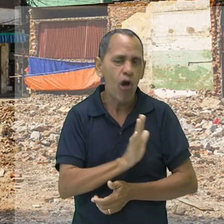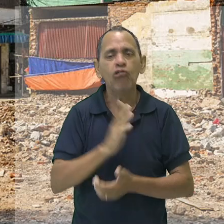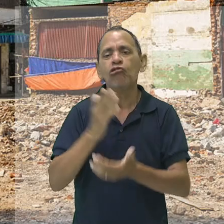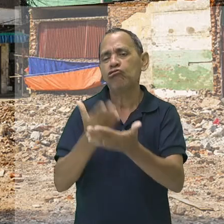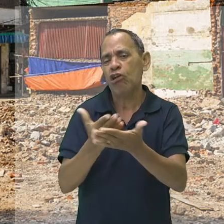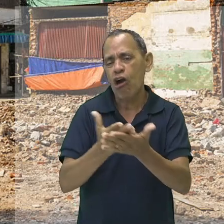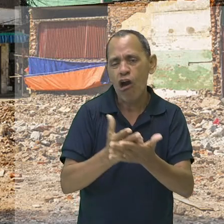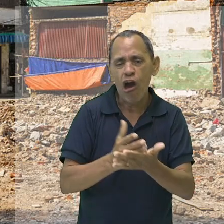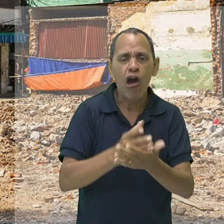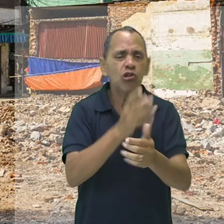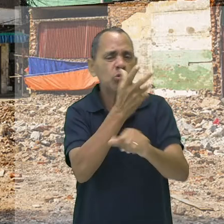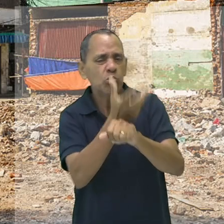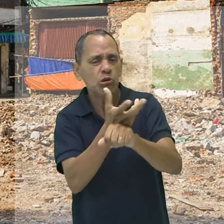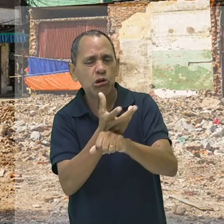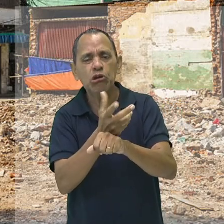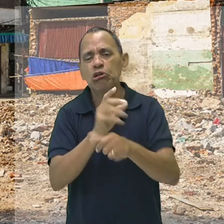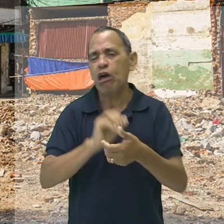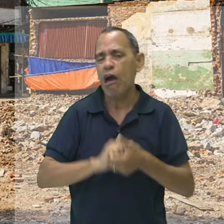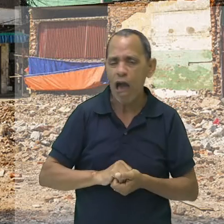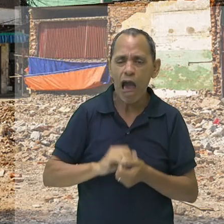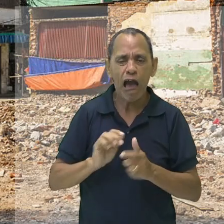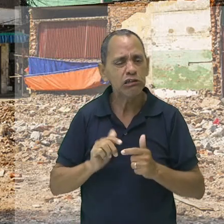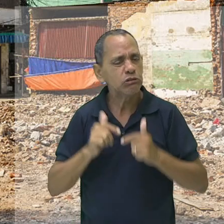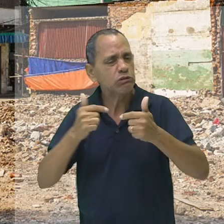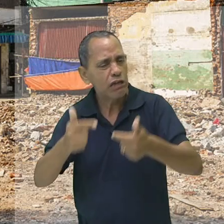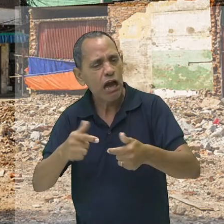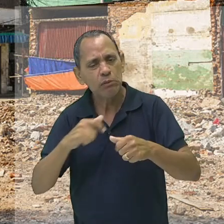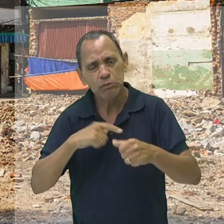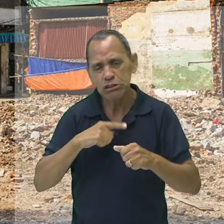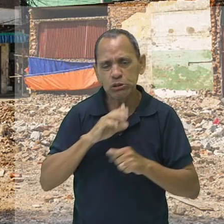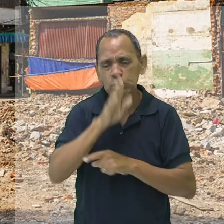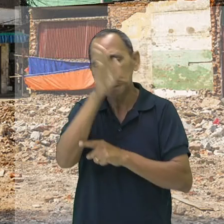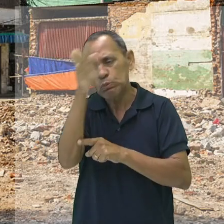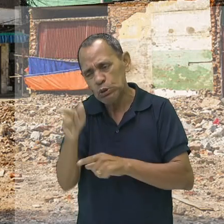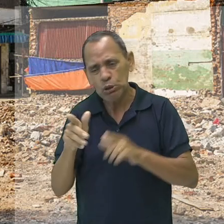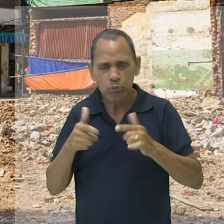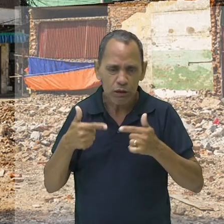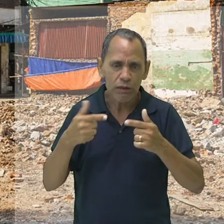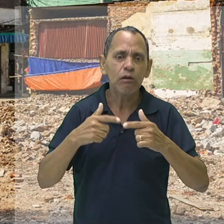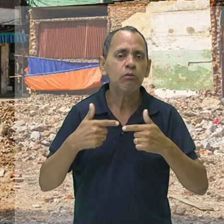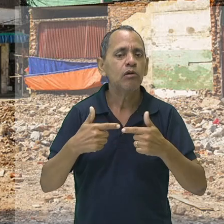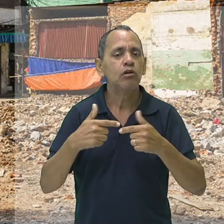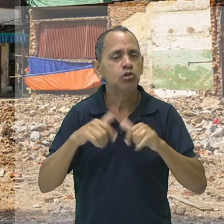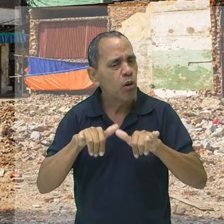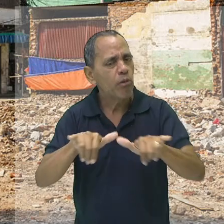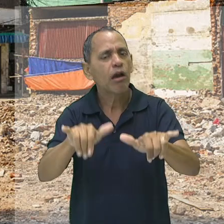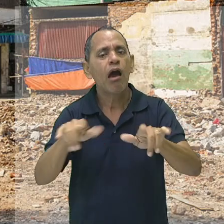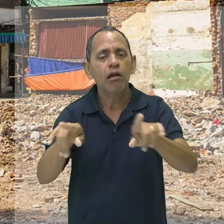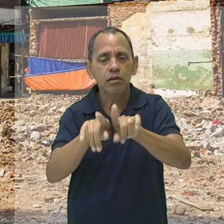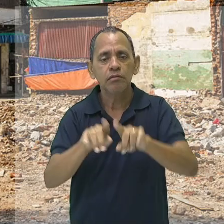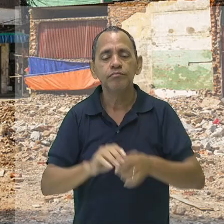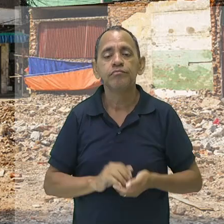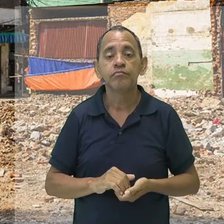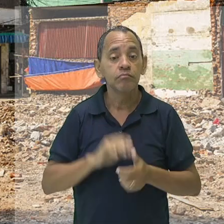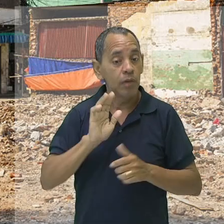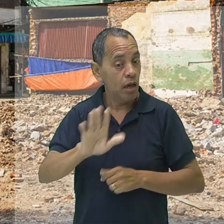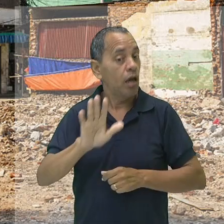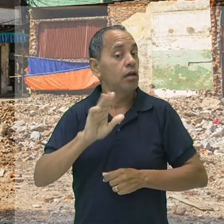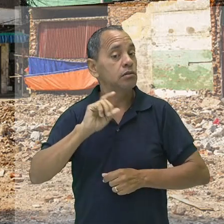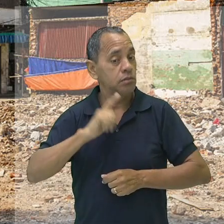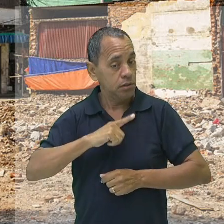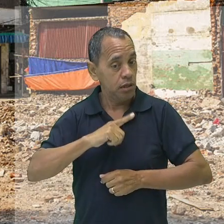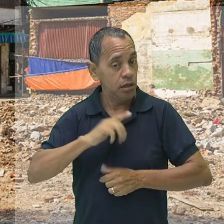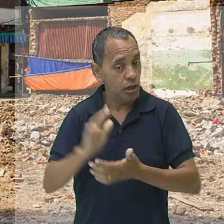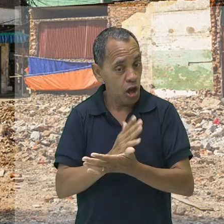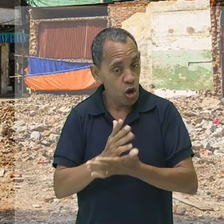que fazer aquela atividade. Nossa, tem que ir no supermercado fazer compra, que coisa chata, né? Enquanto tem gente que tem um outro tipo de problema,